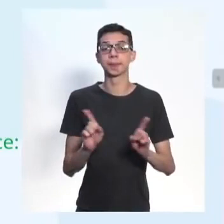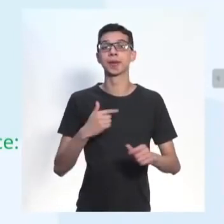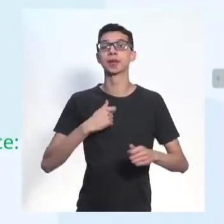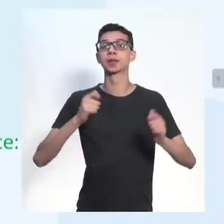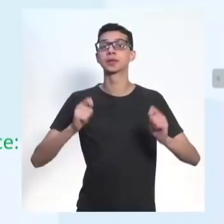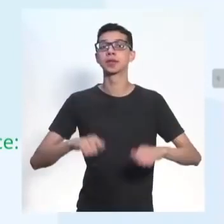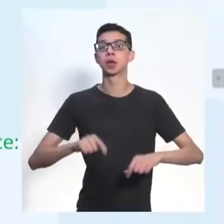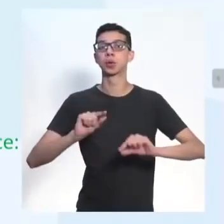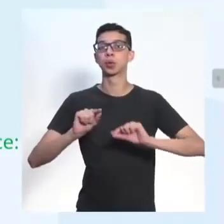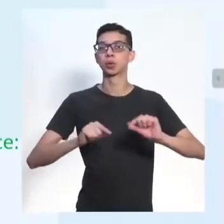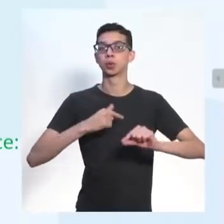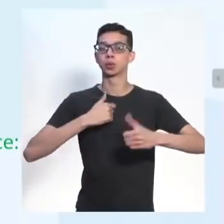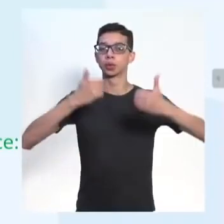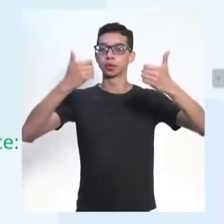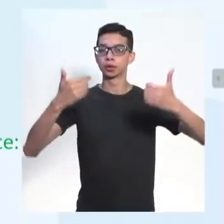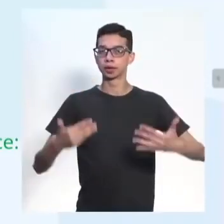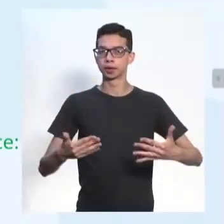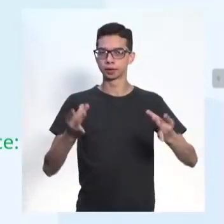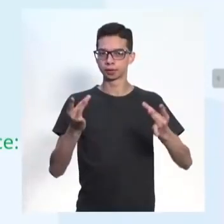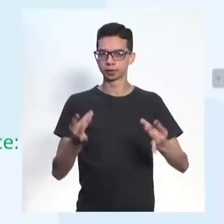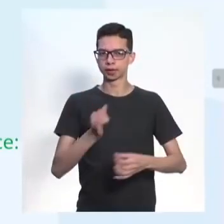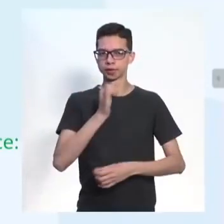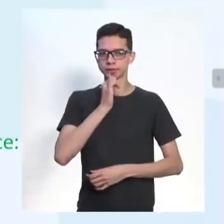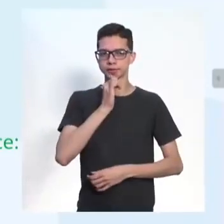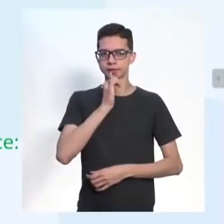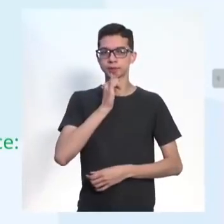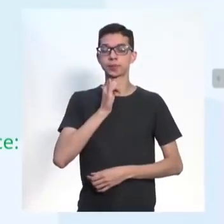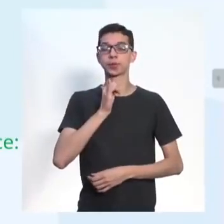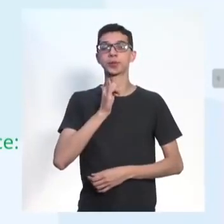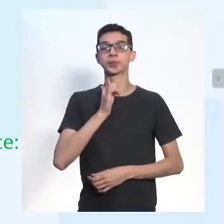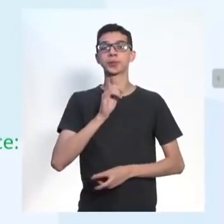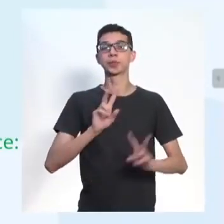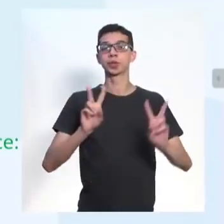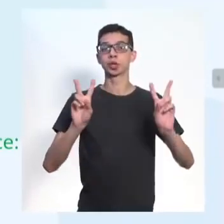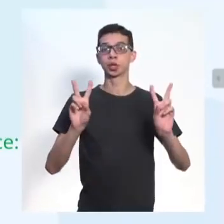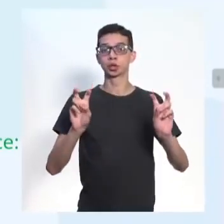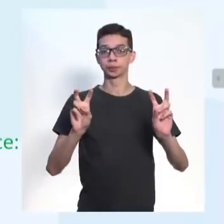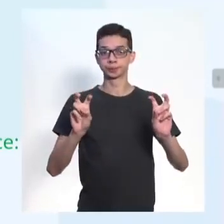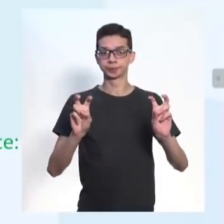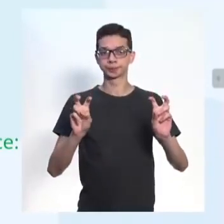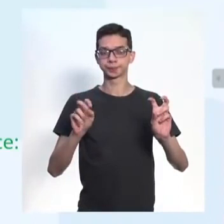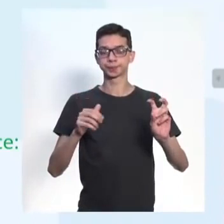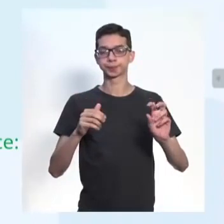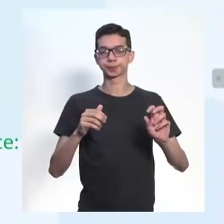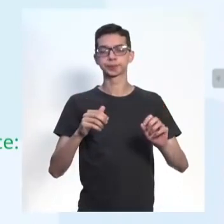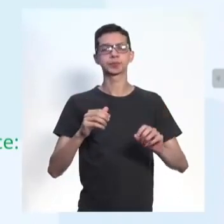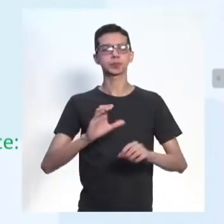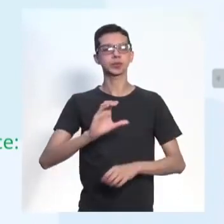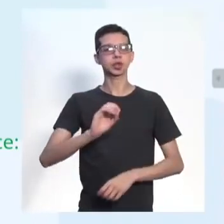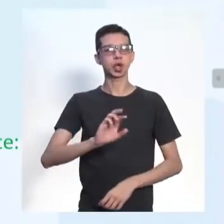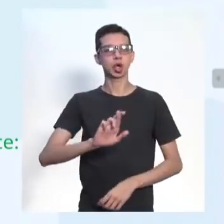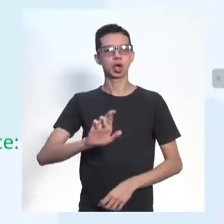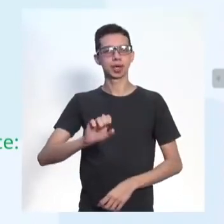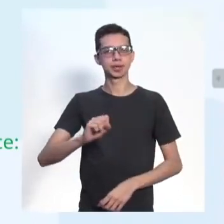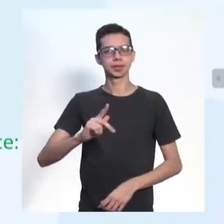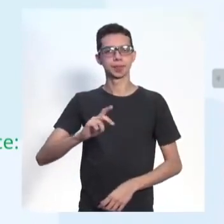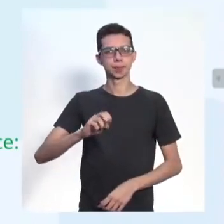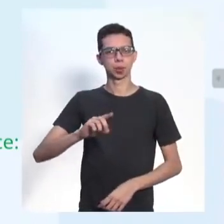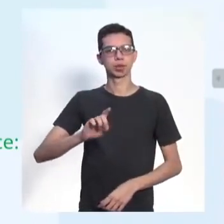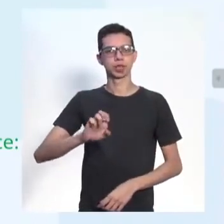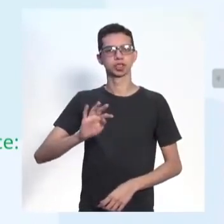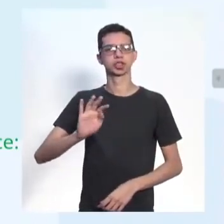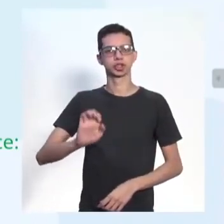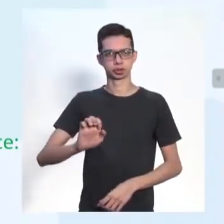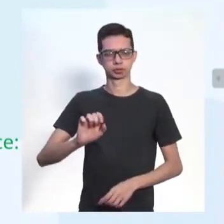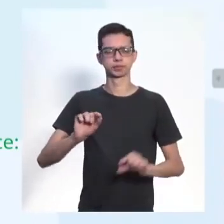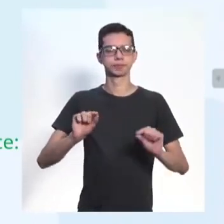dar a definição ali, ó. Então, ele é oposto pelo correspondente primeiro. Então, o verde é